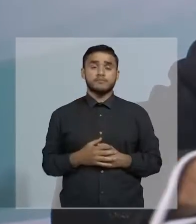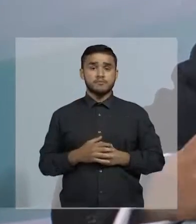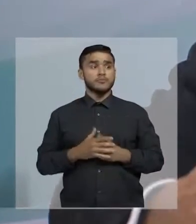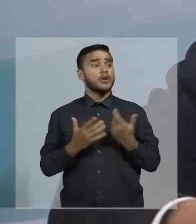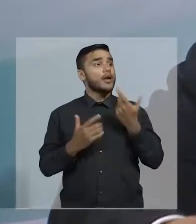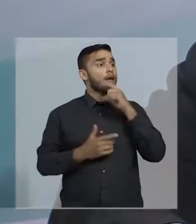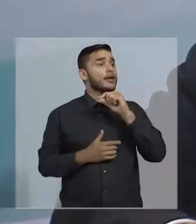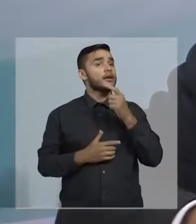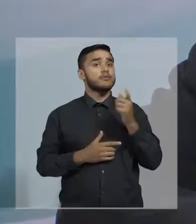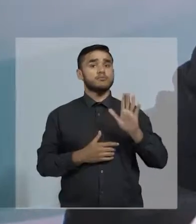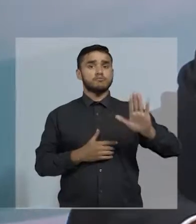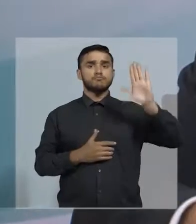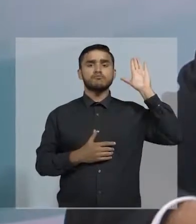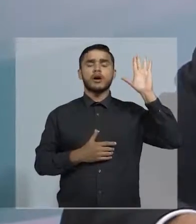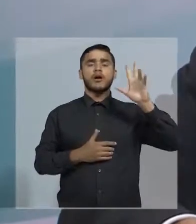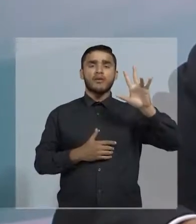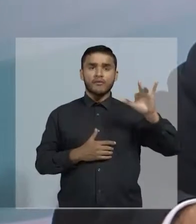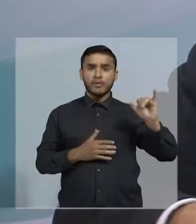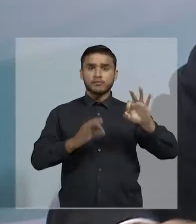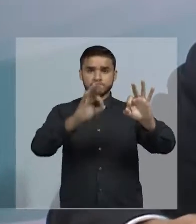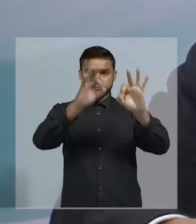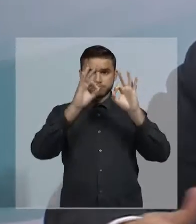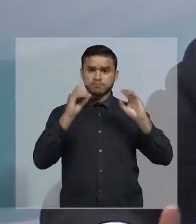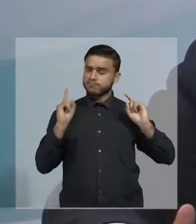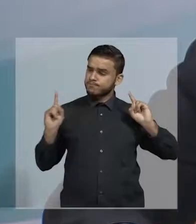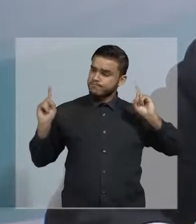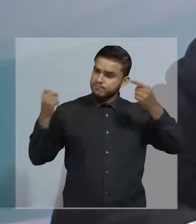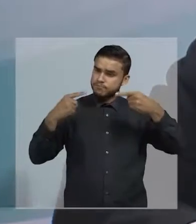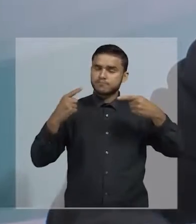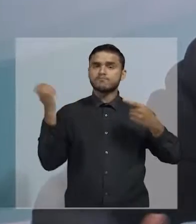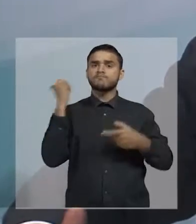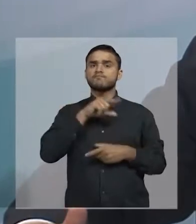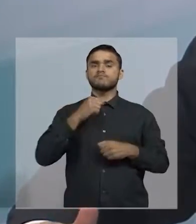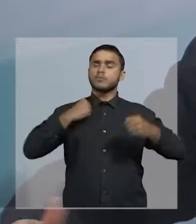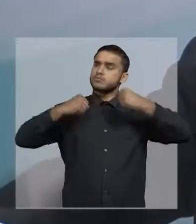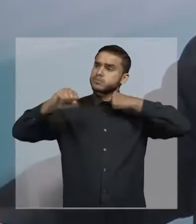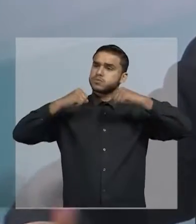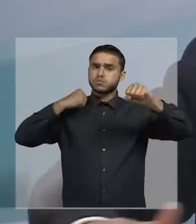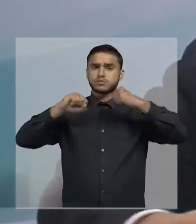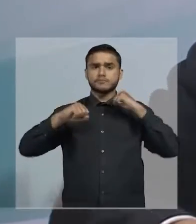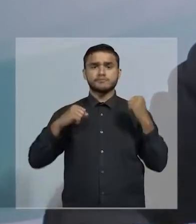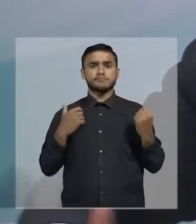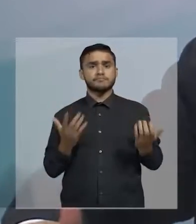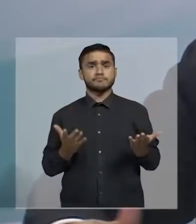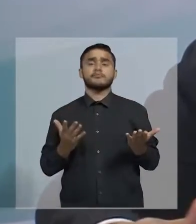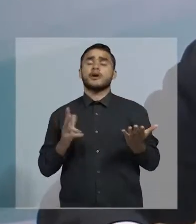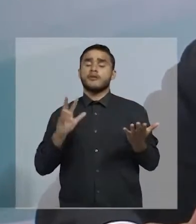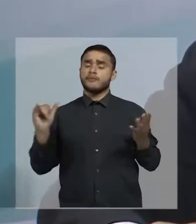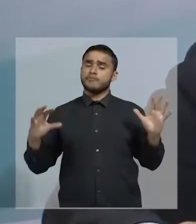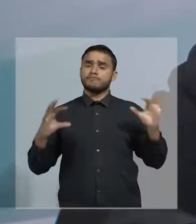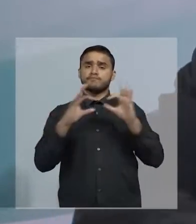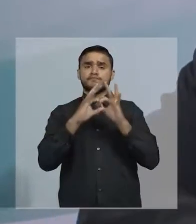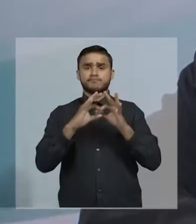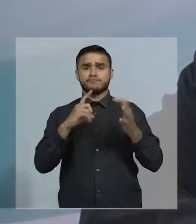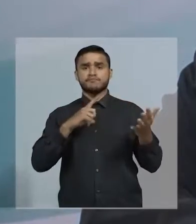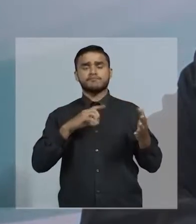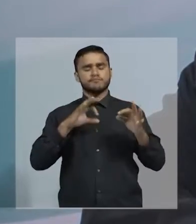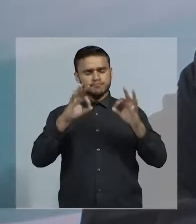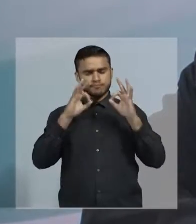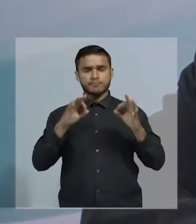oposição suficientemente competitivo para disputar com ele, favoreceu esse arco de aliança e a esse